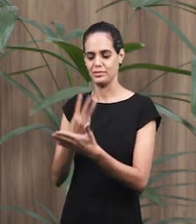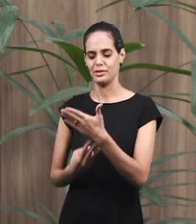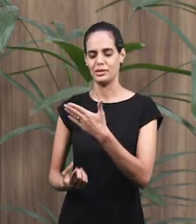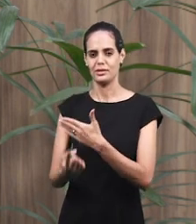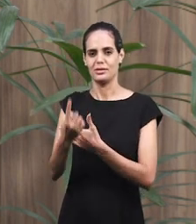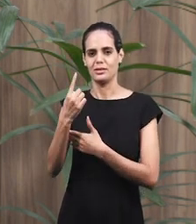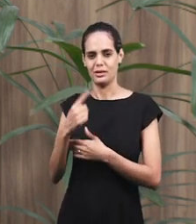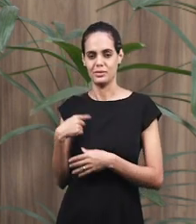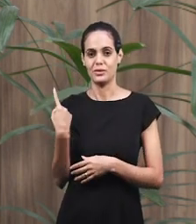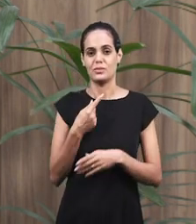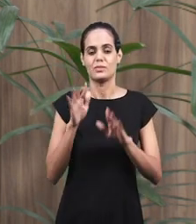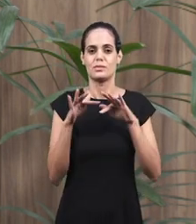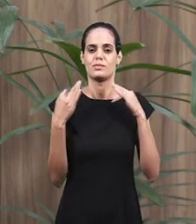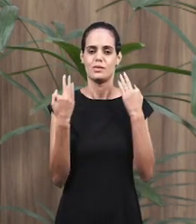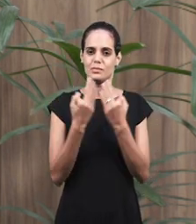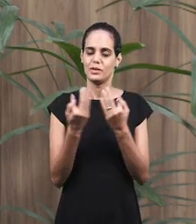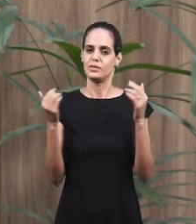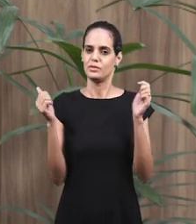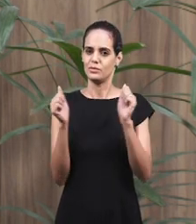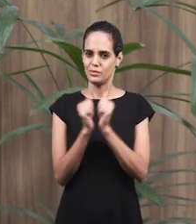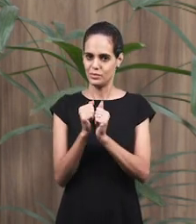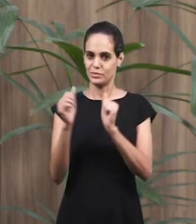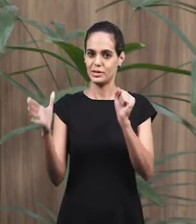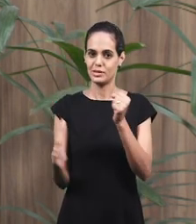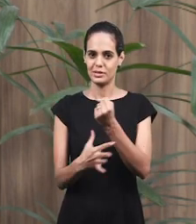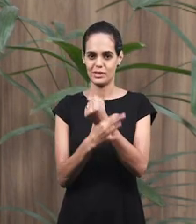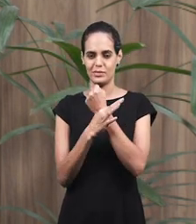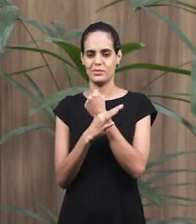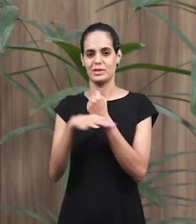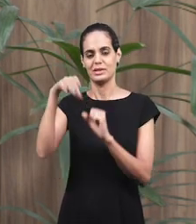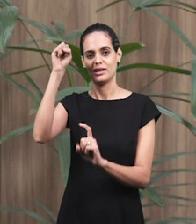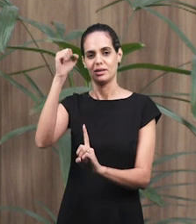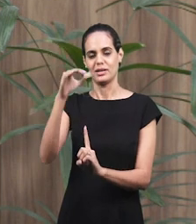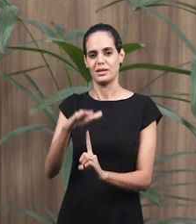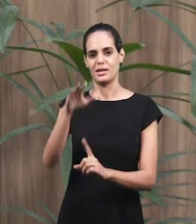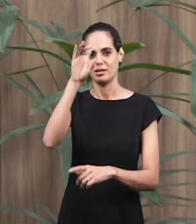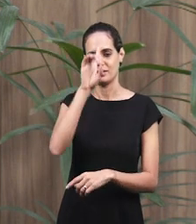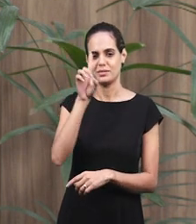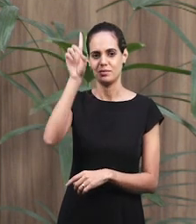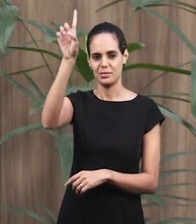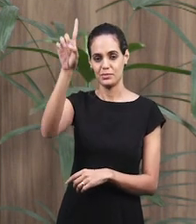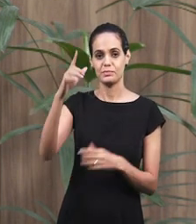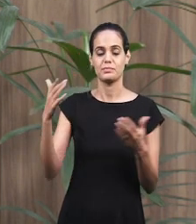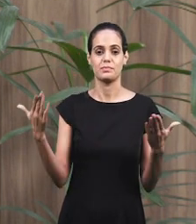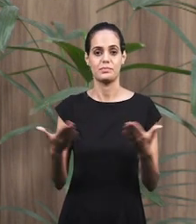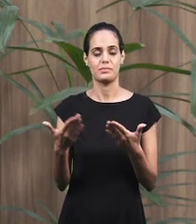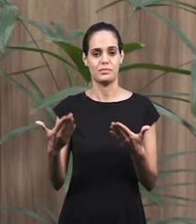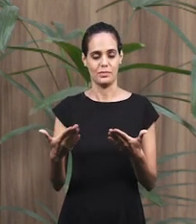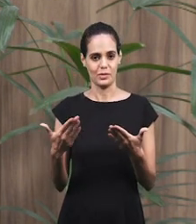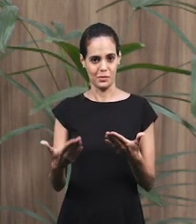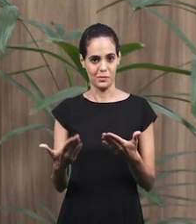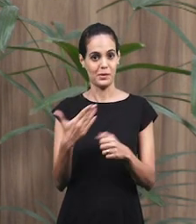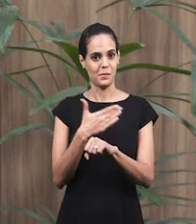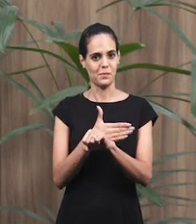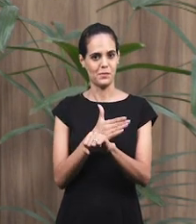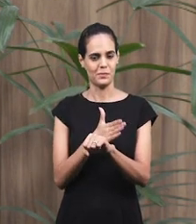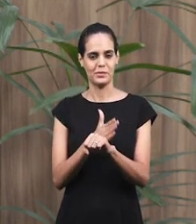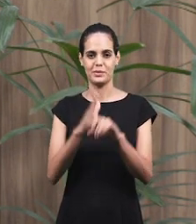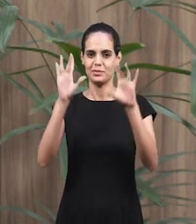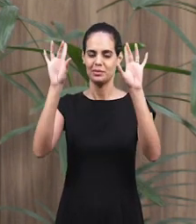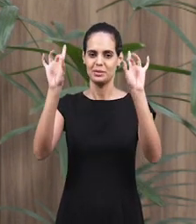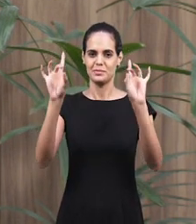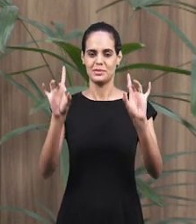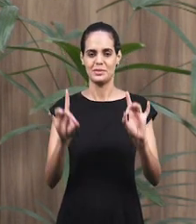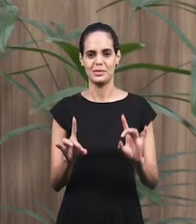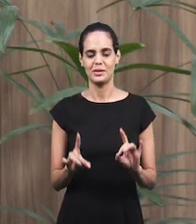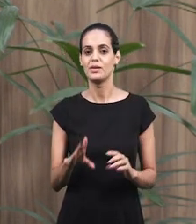Trindade, a nossa família pode ser mantida na segurança de sua graça. Agora chegamos ao momento especial